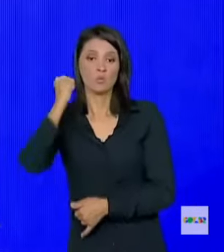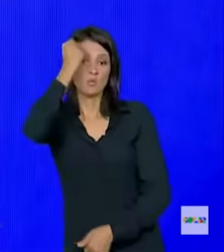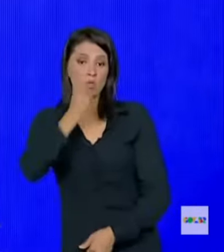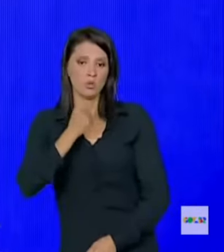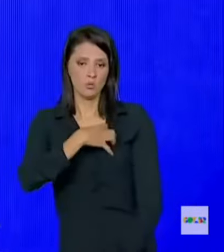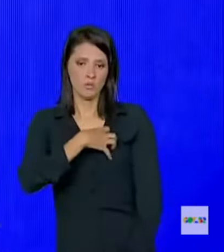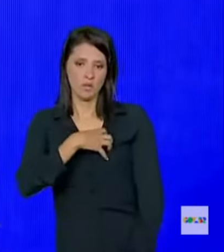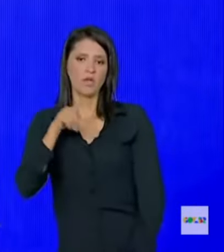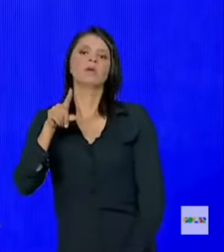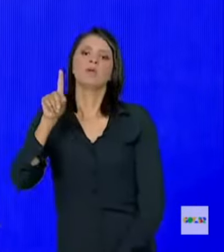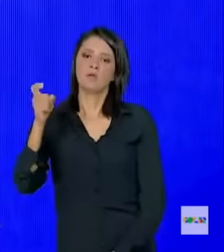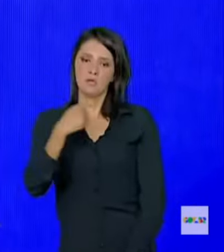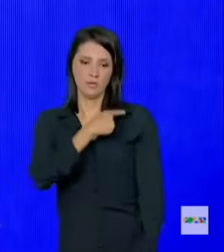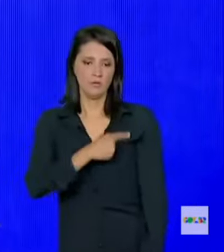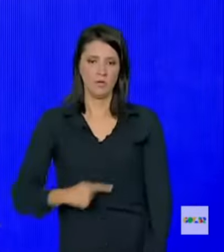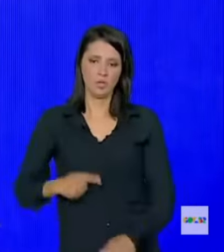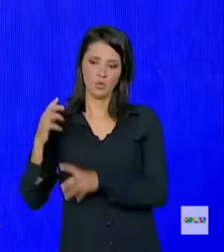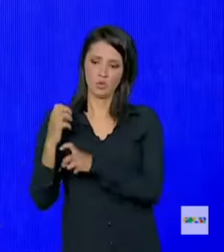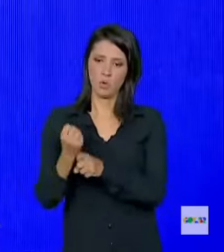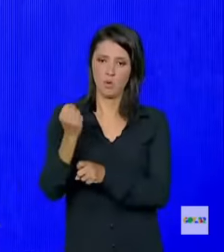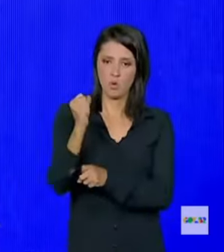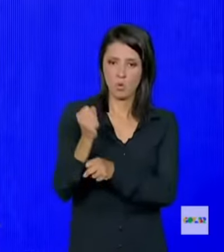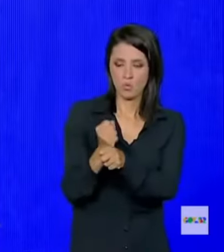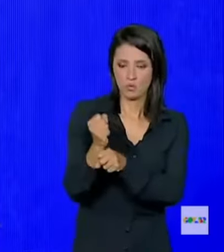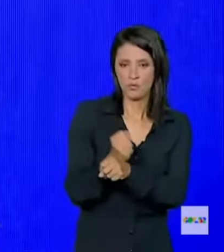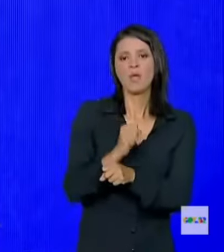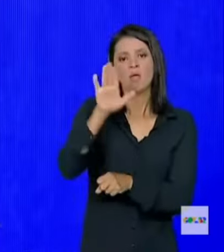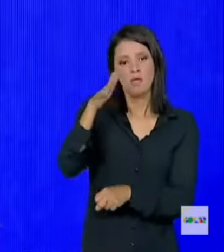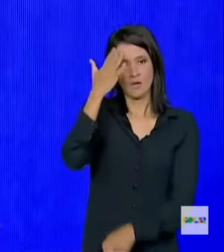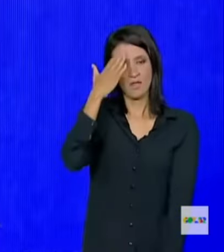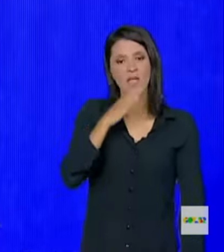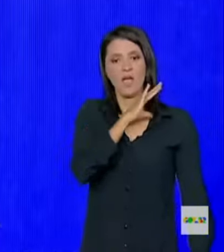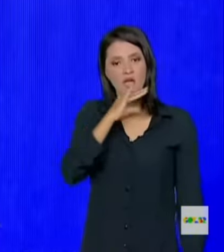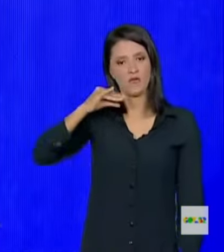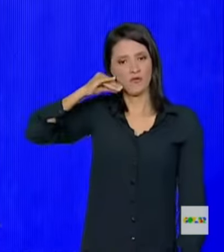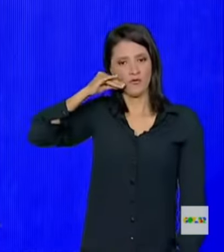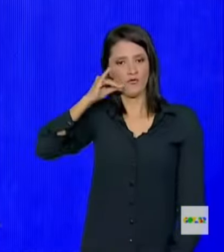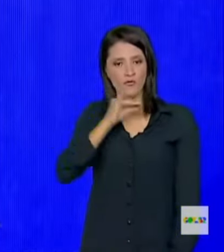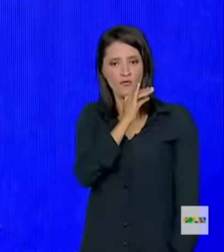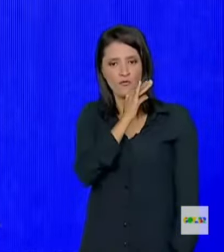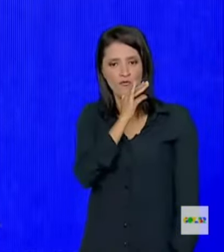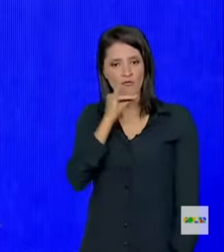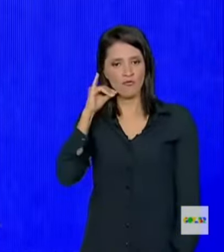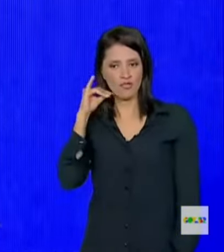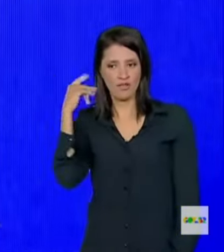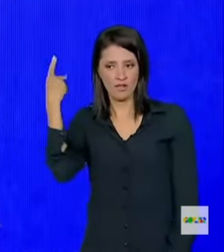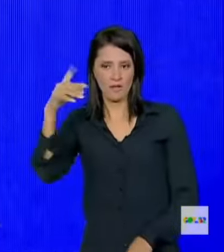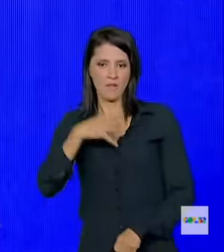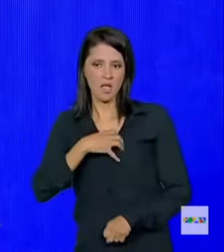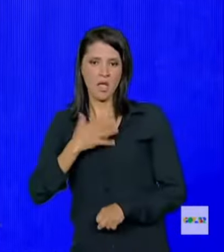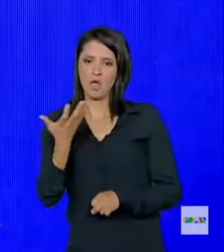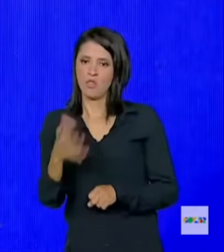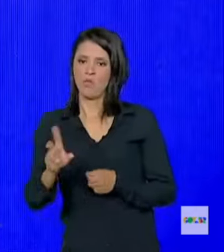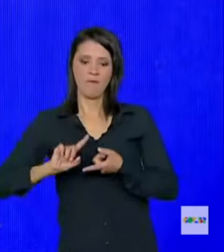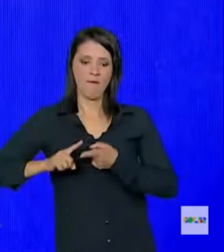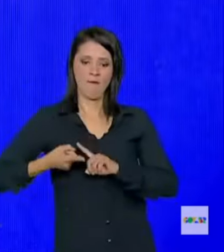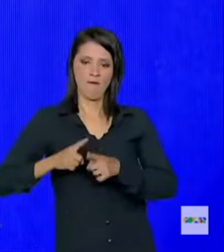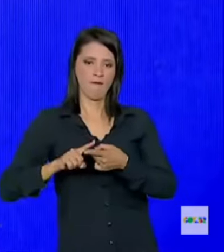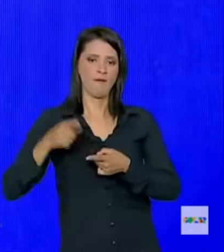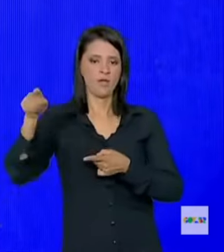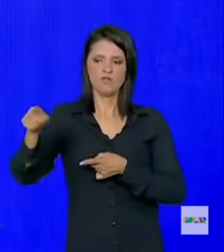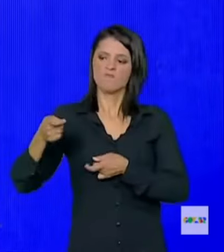governador 8 anos, e eu sei que o iFood é da Bahia, o iFood não quer negociar. Pois nós vamos encher tanto saco